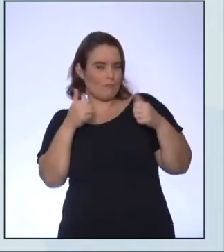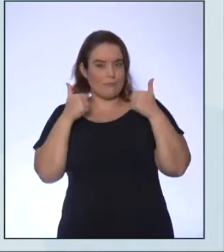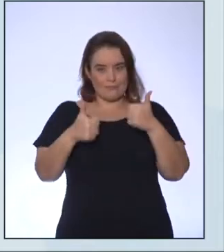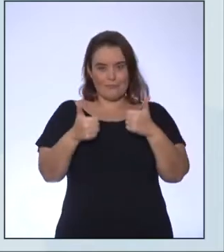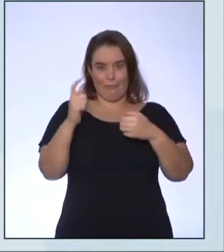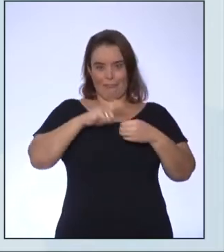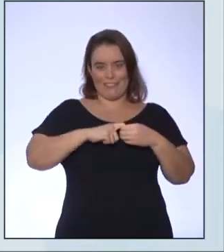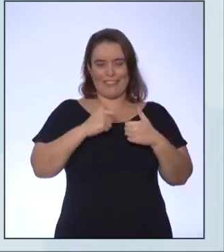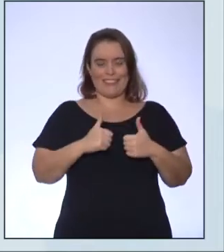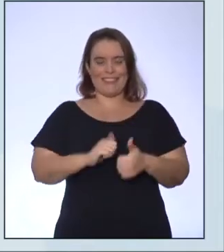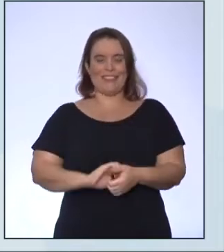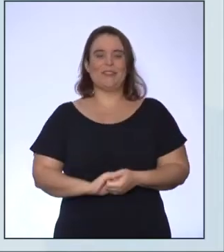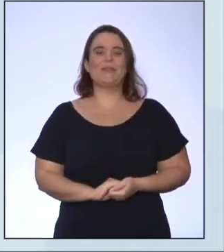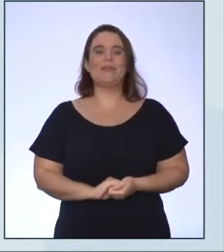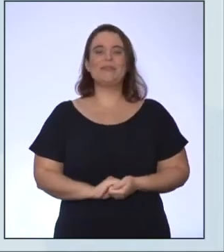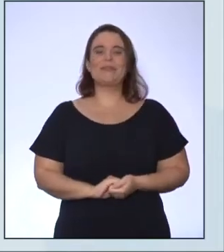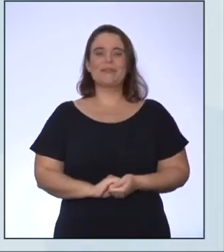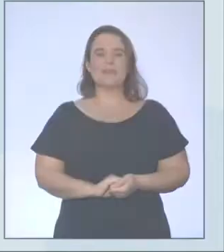voltamos.